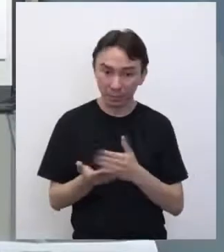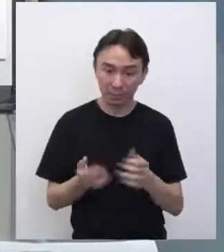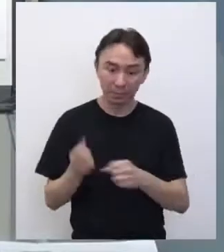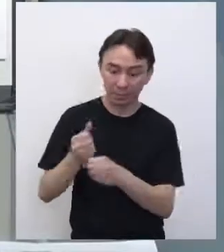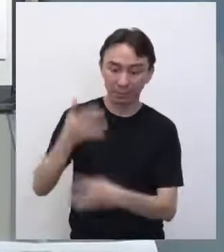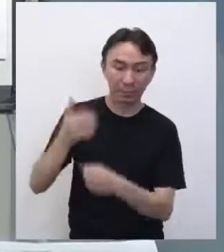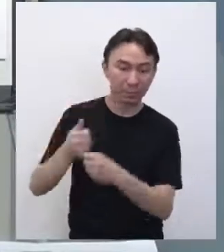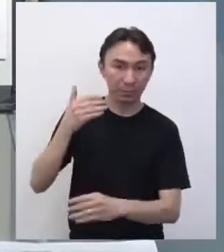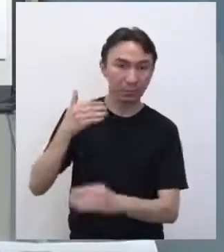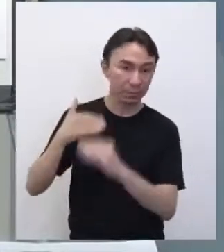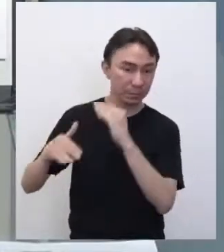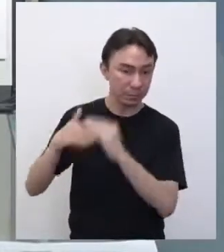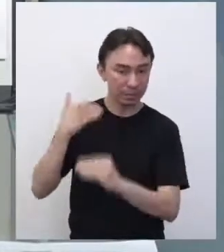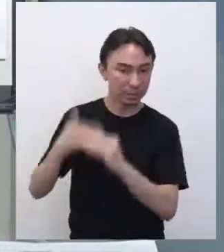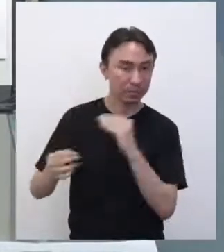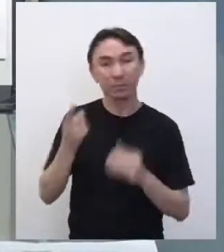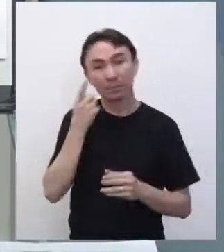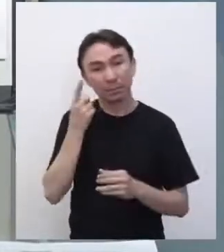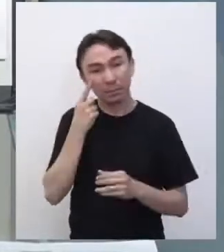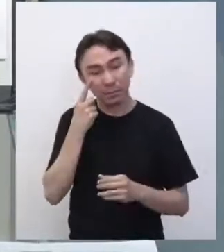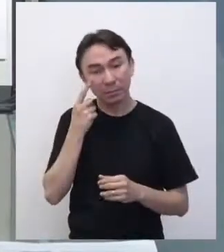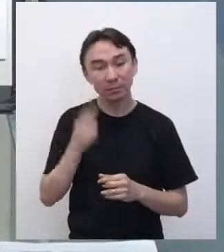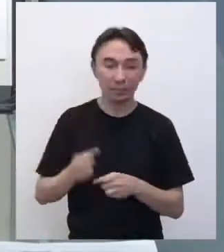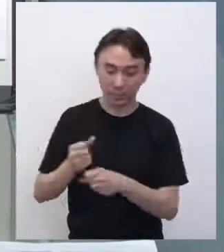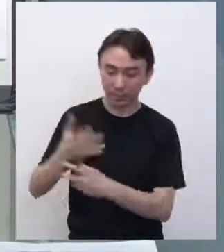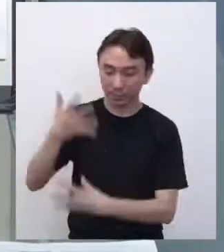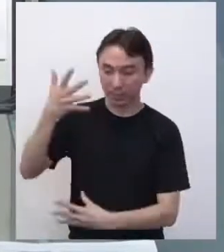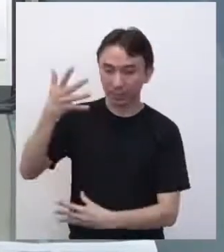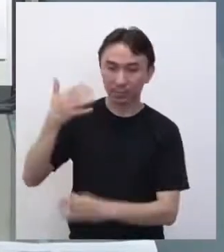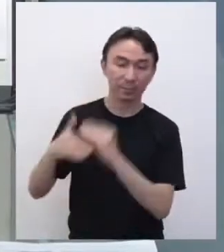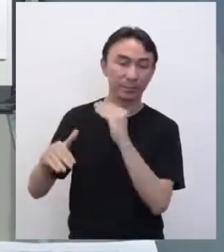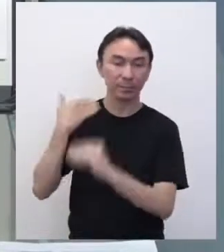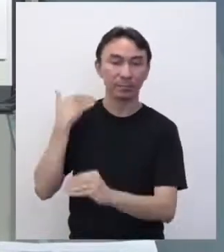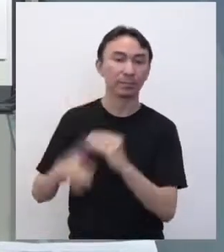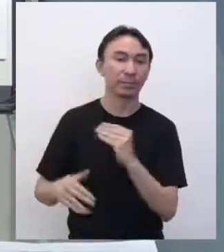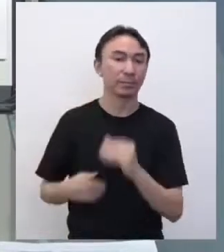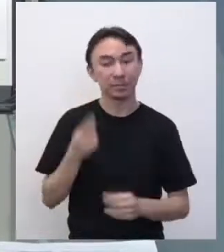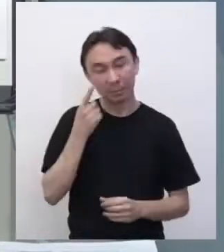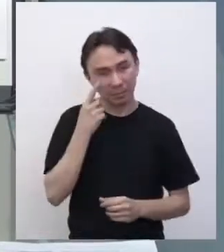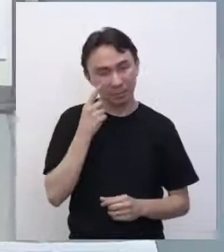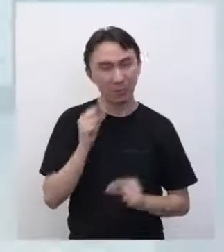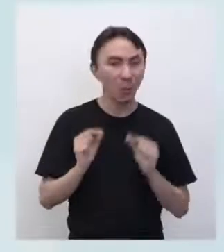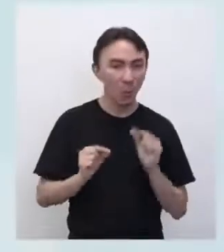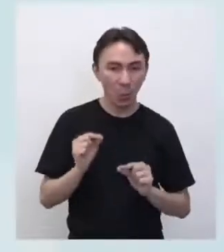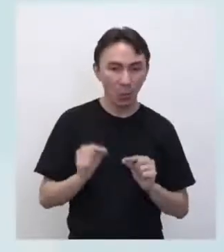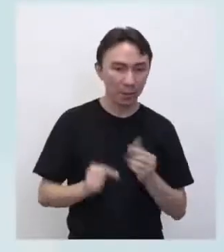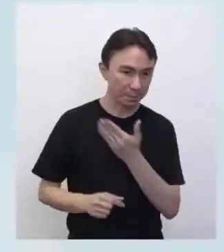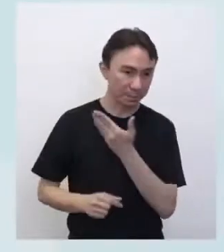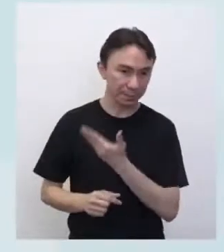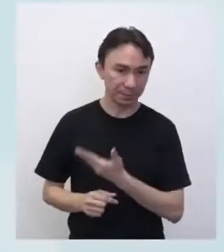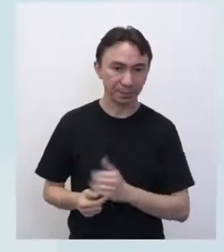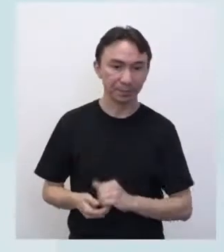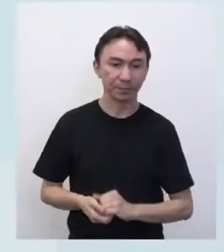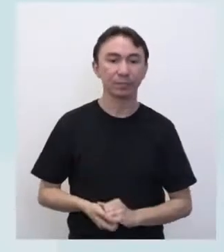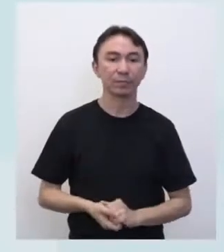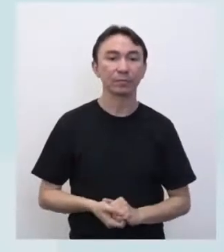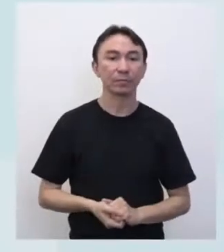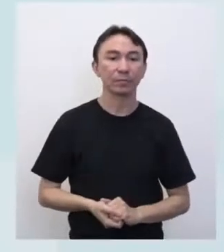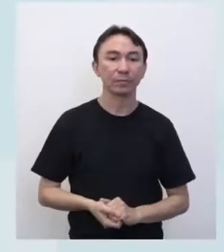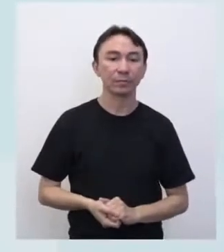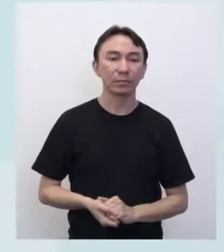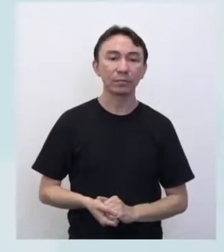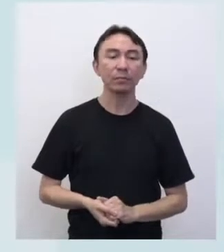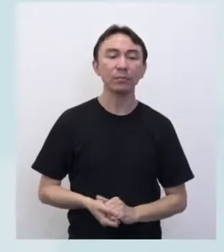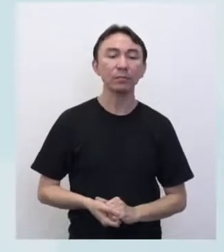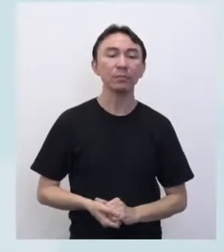Vamos colocar a Antônia para trabalhar agora. Chat time, ok? Então, ó, vamos dar uma olhada no que a gente tem aqui. Let's read the sentence that